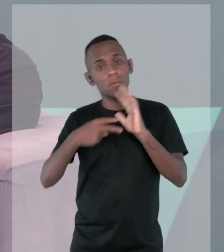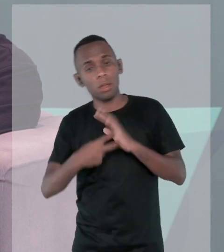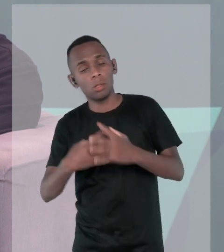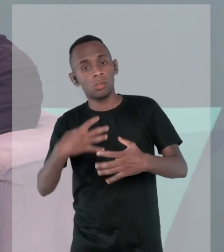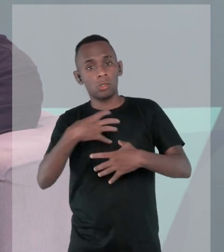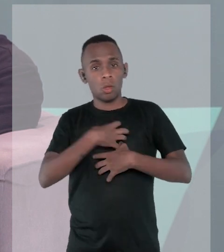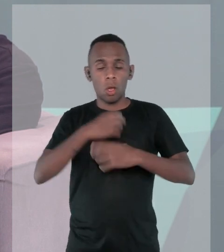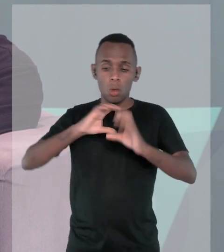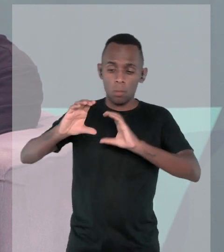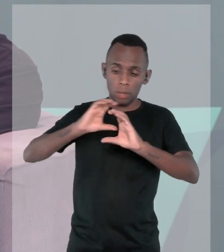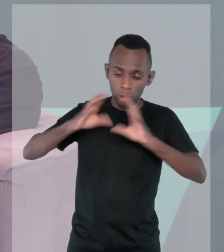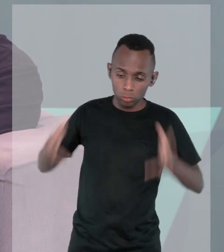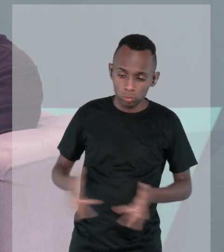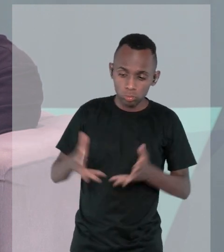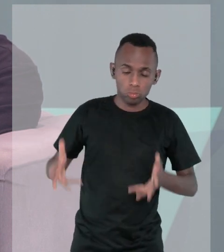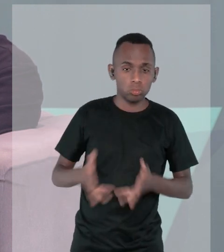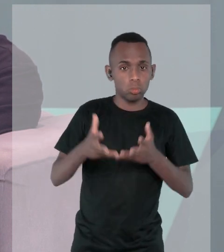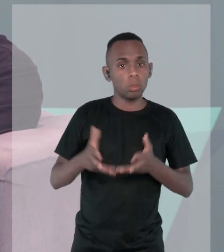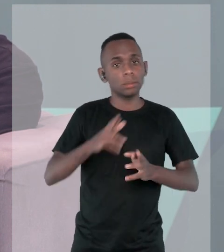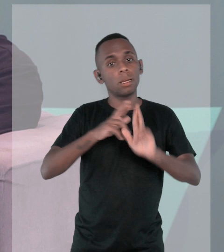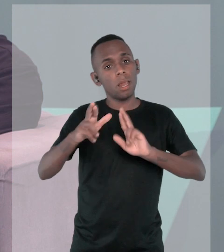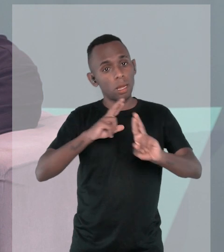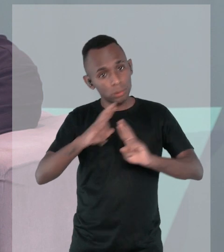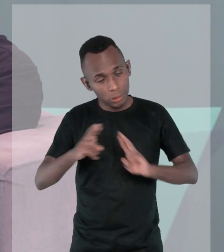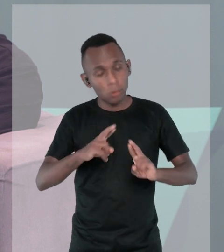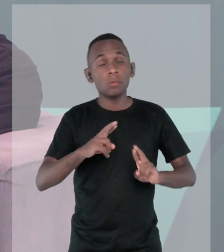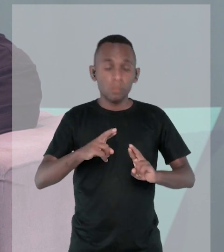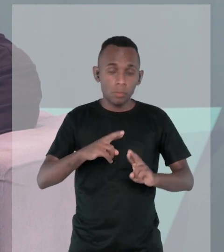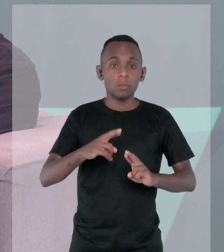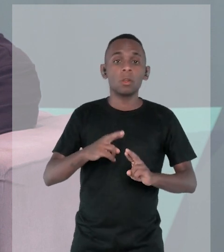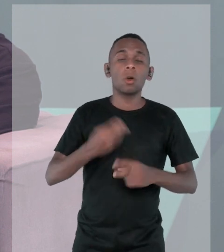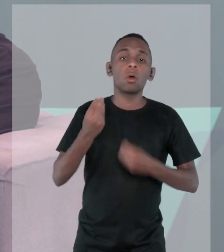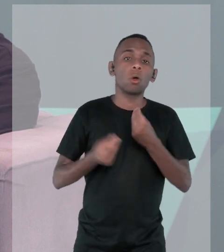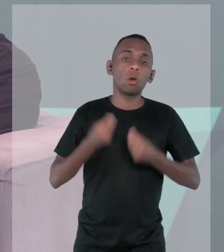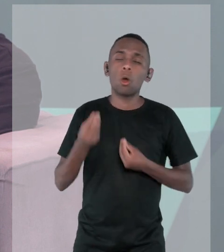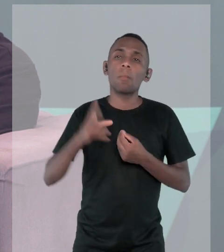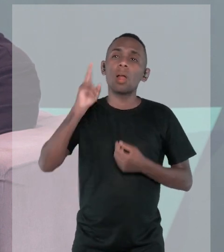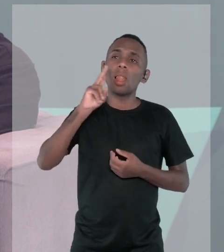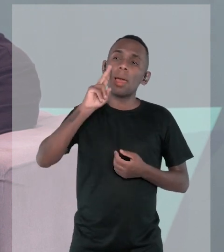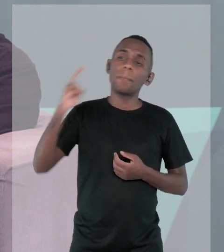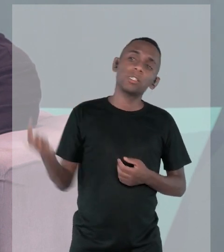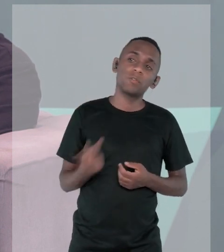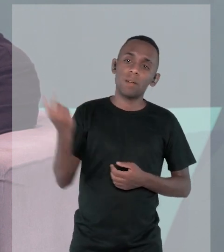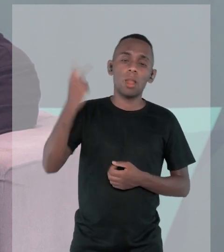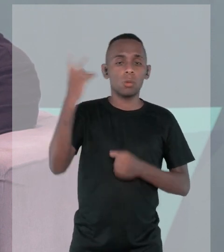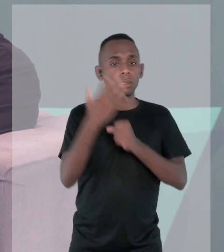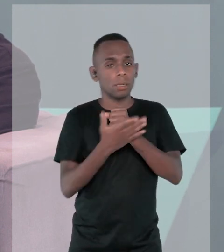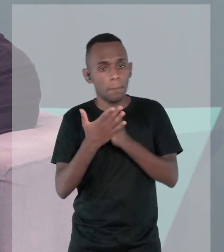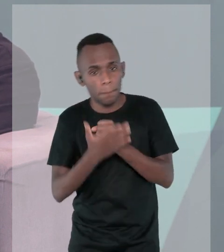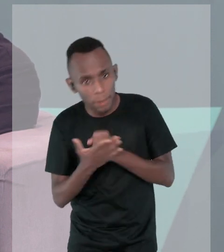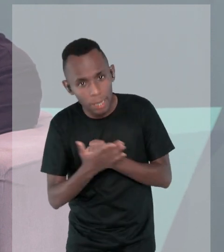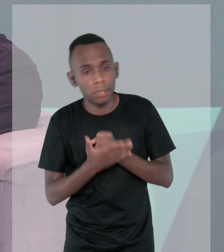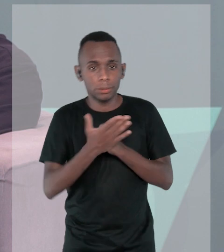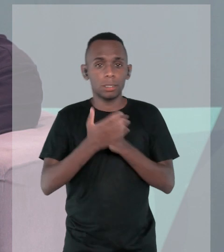comunicação vem aquecer essas relações à medida em que nos lembra de valores, de princípios,